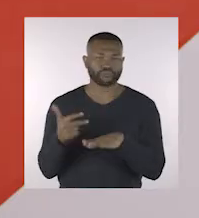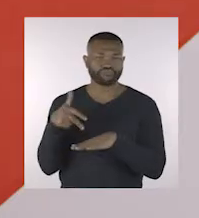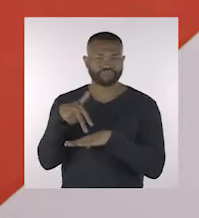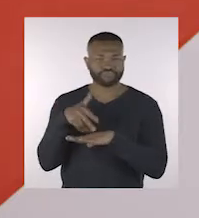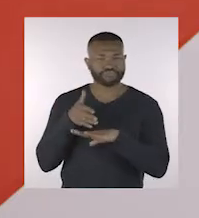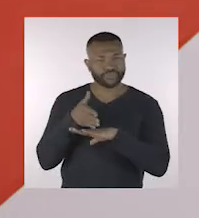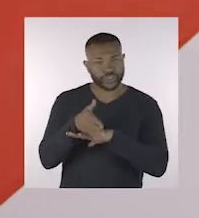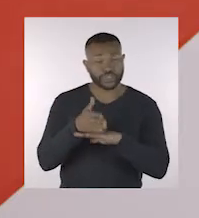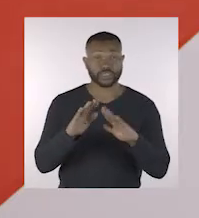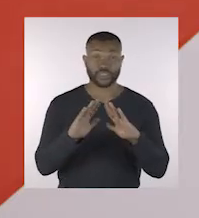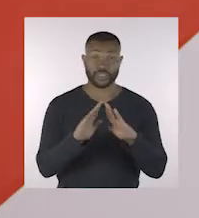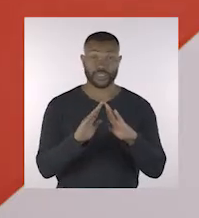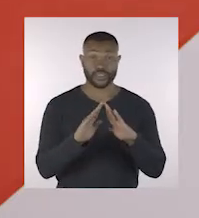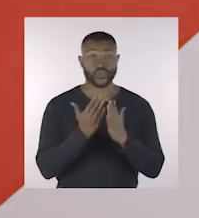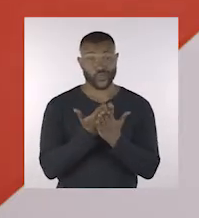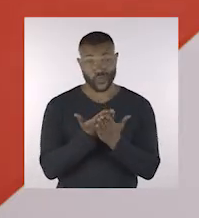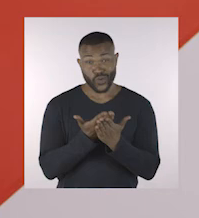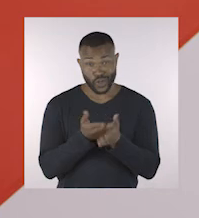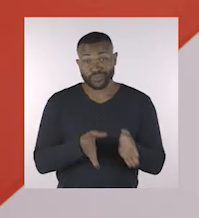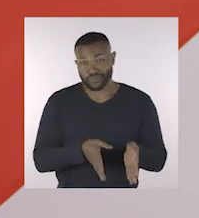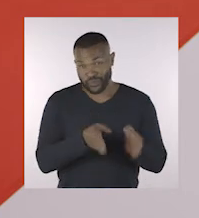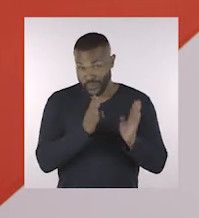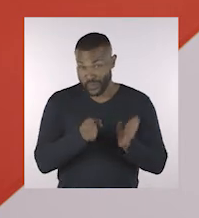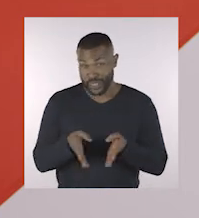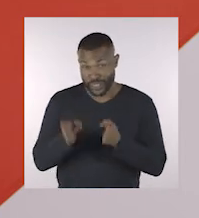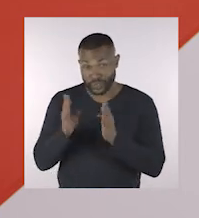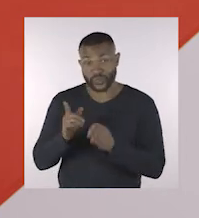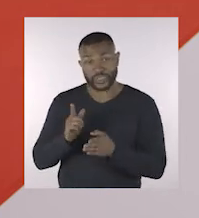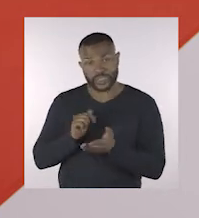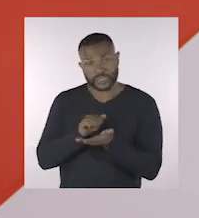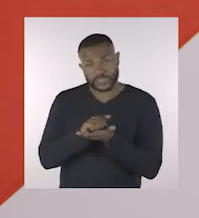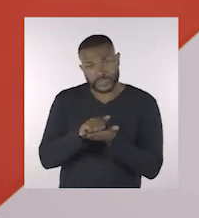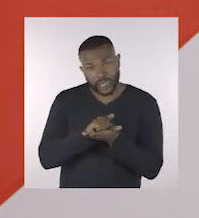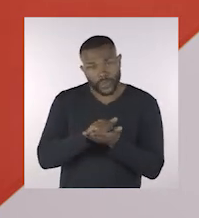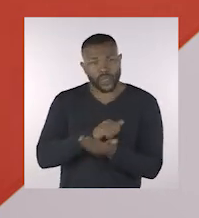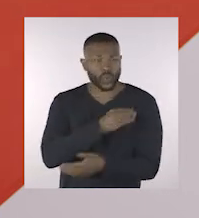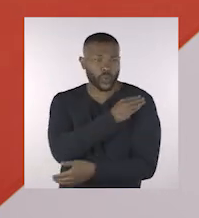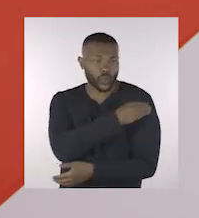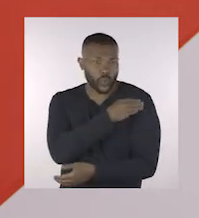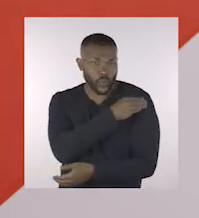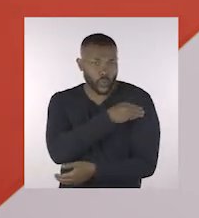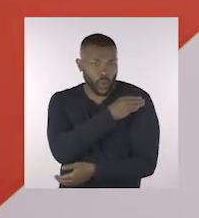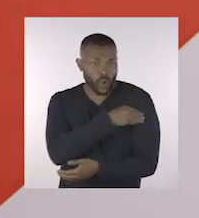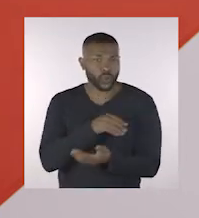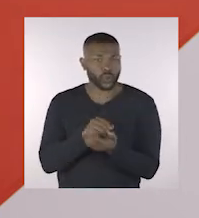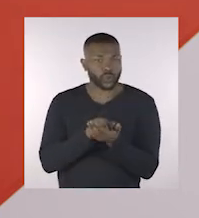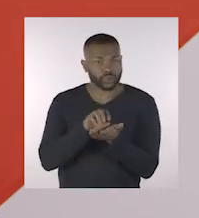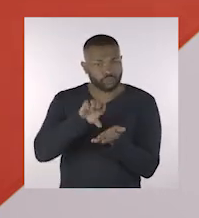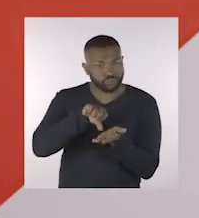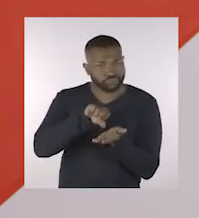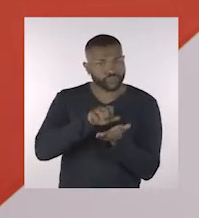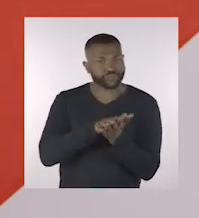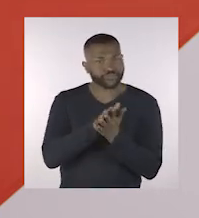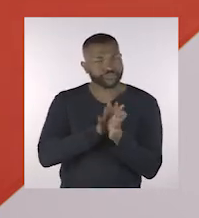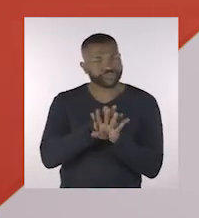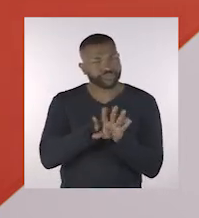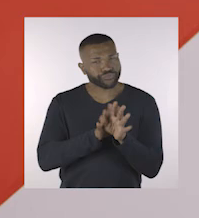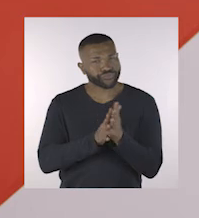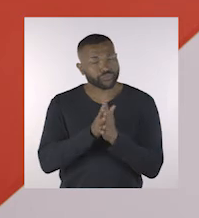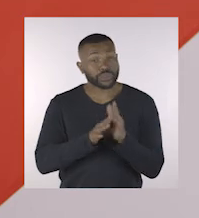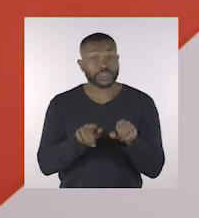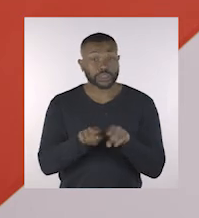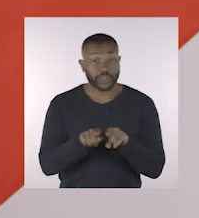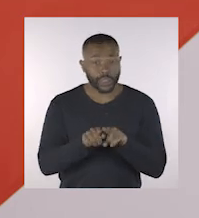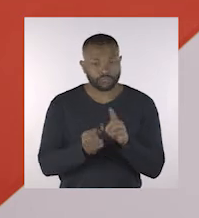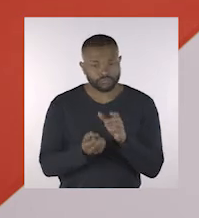mãos quando Quando chegarem na nesses prédios com sabão com álcool gel oposto efeito